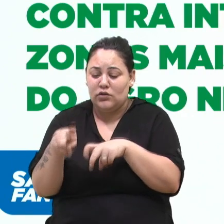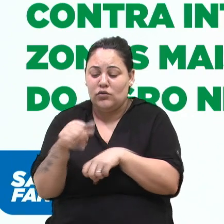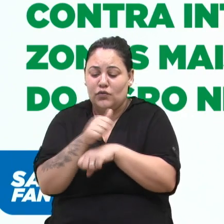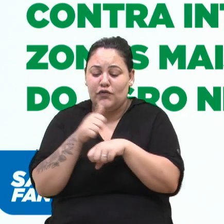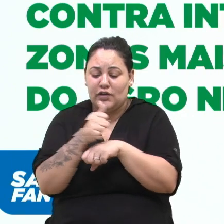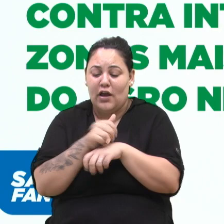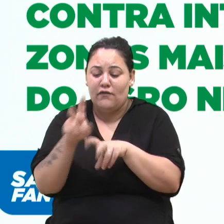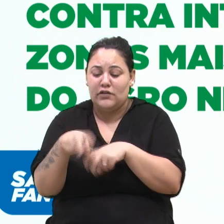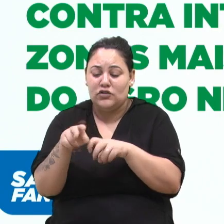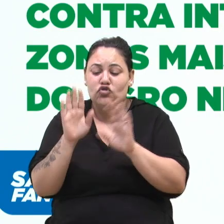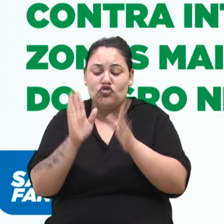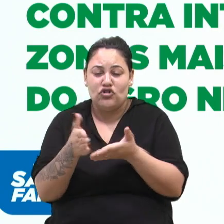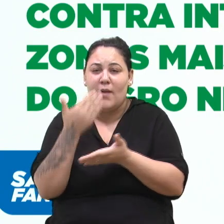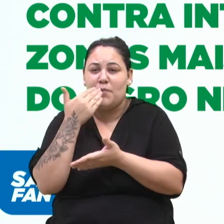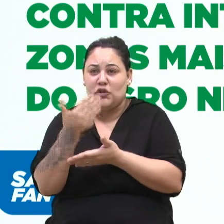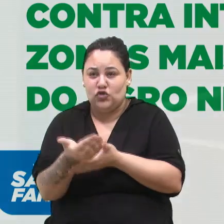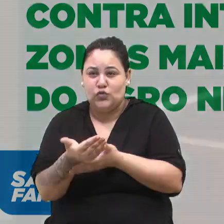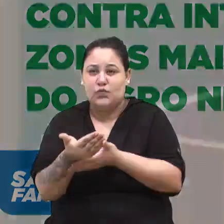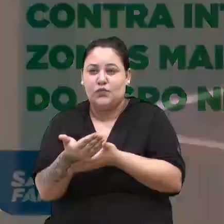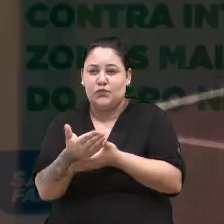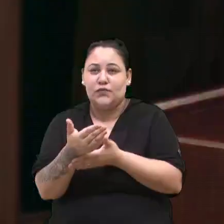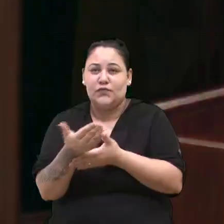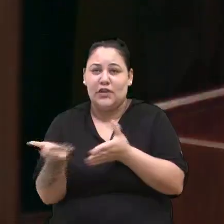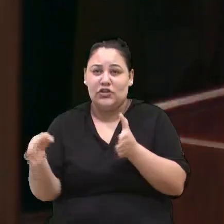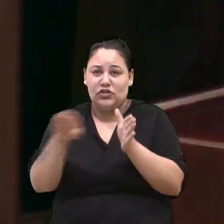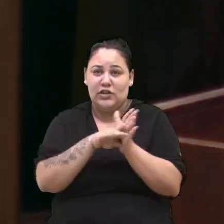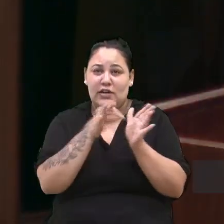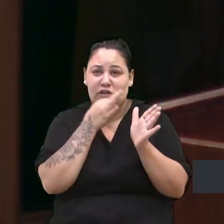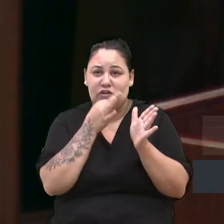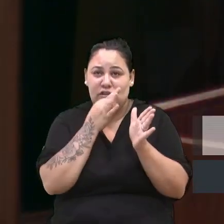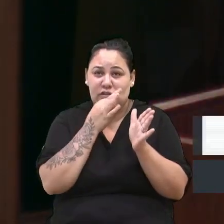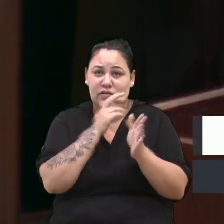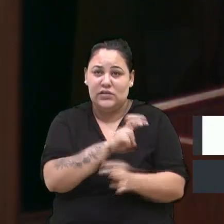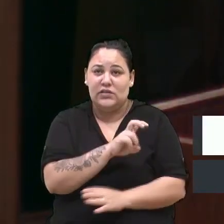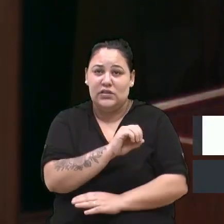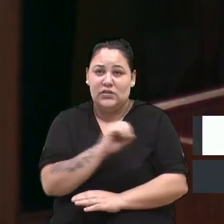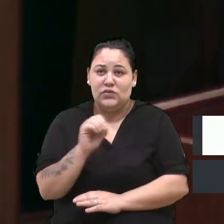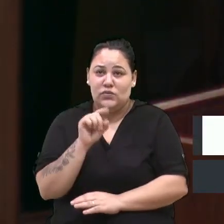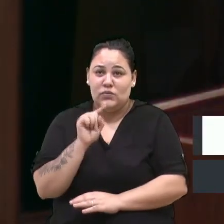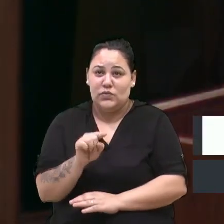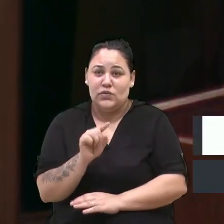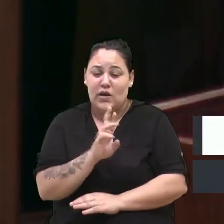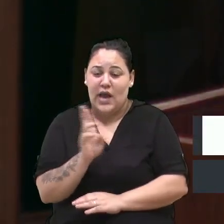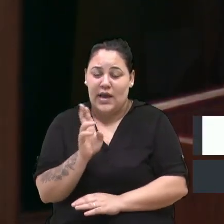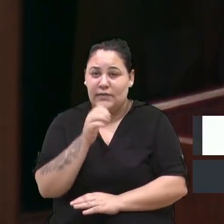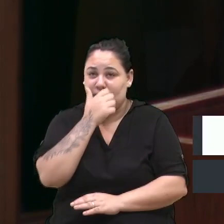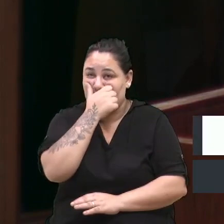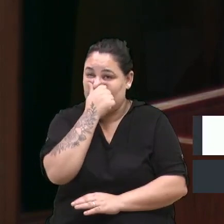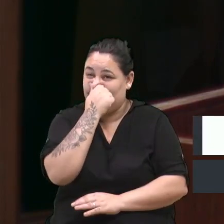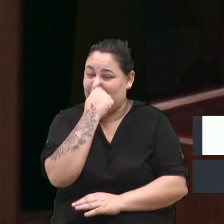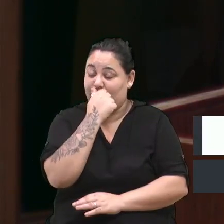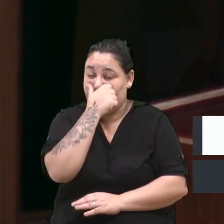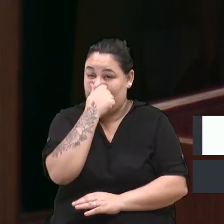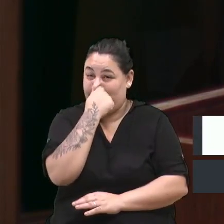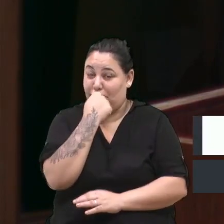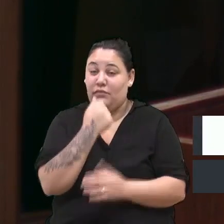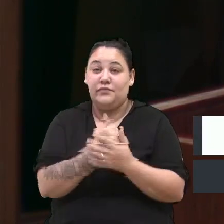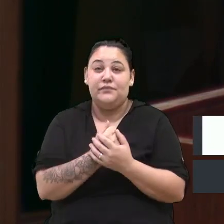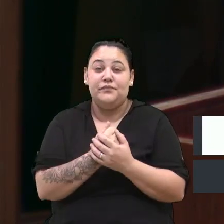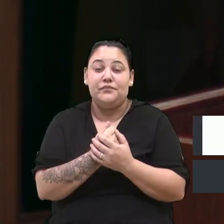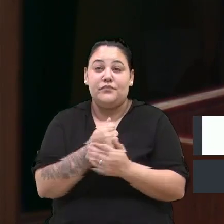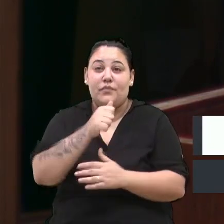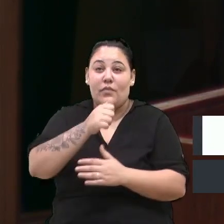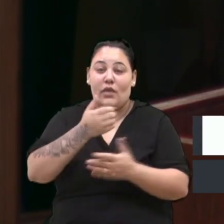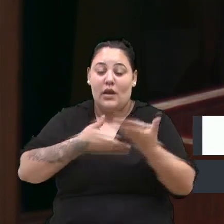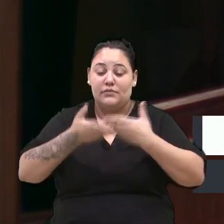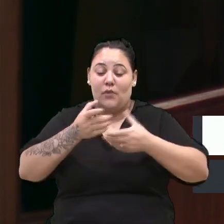equipamento, que provavelmente chegará nos próximos dias, ao custo de R$500 mil, que cobrirá uma área